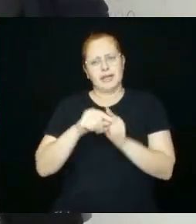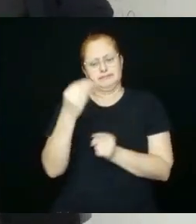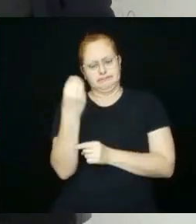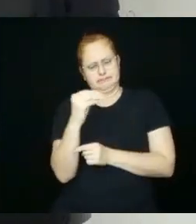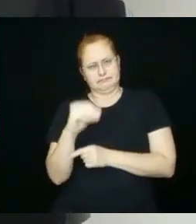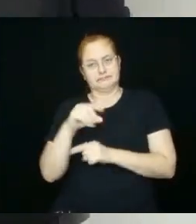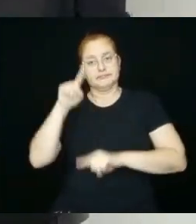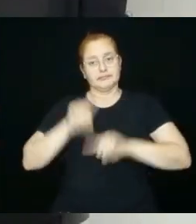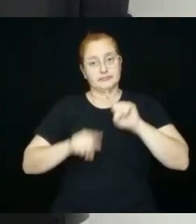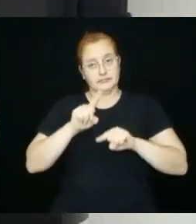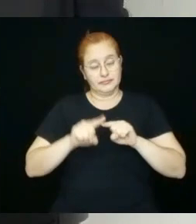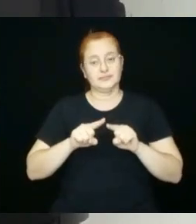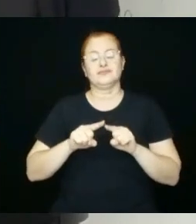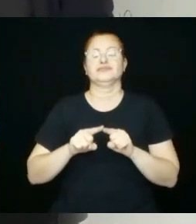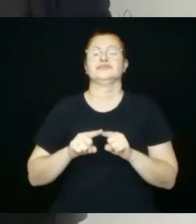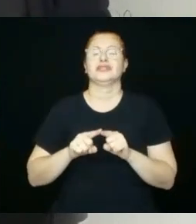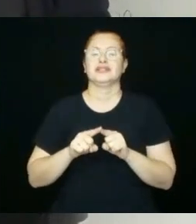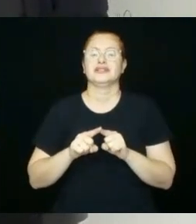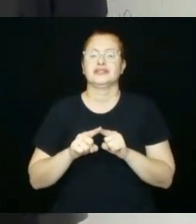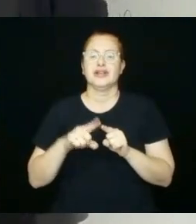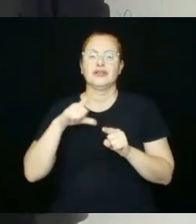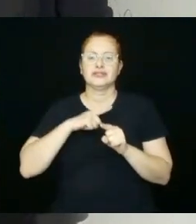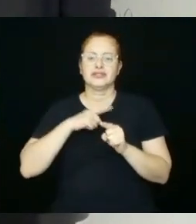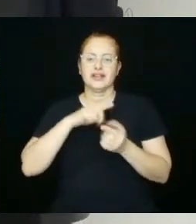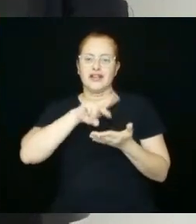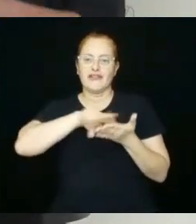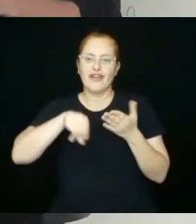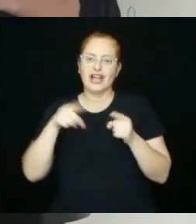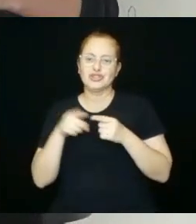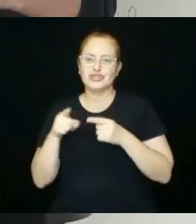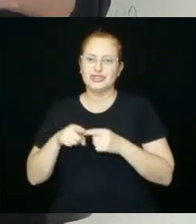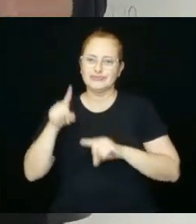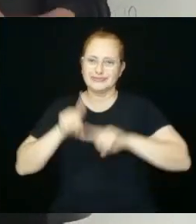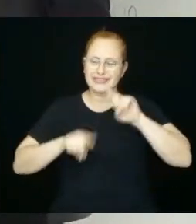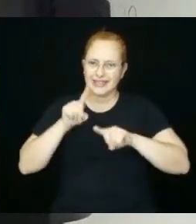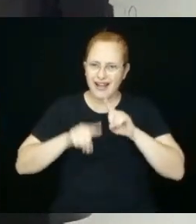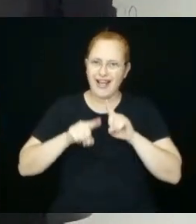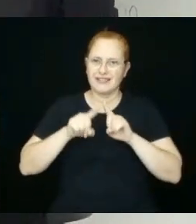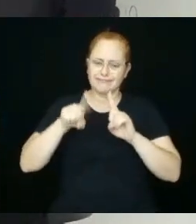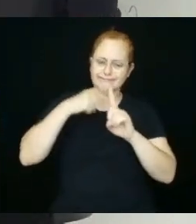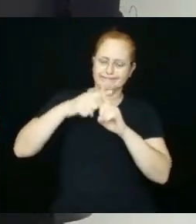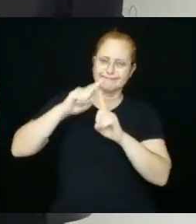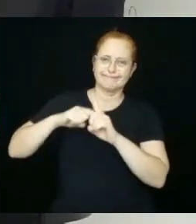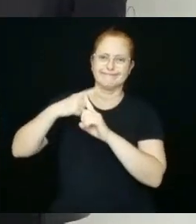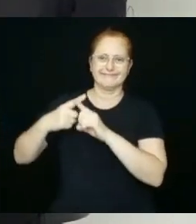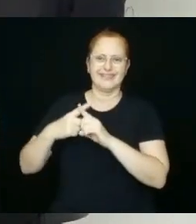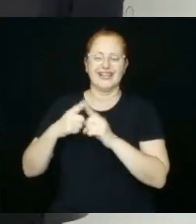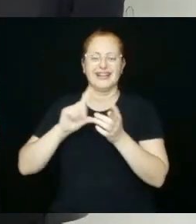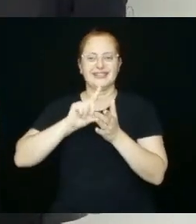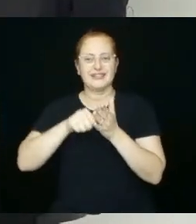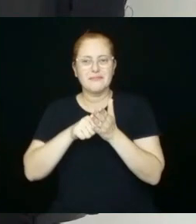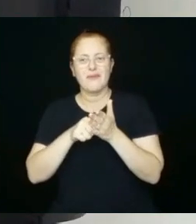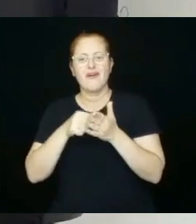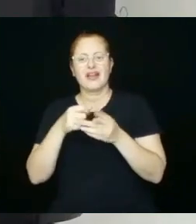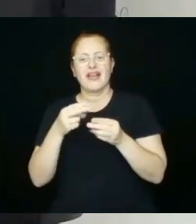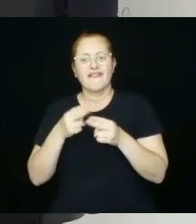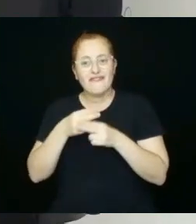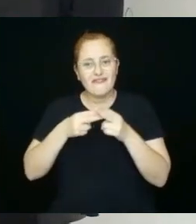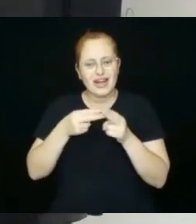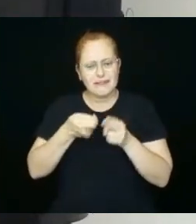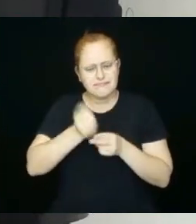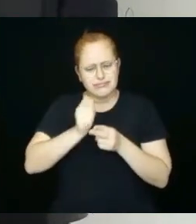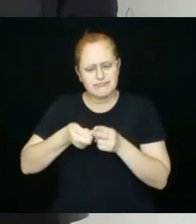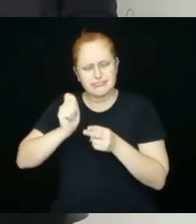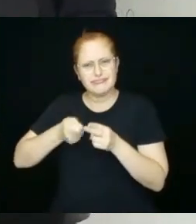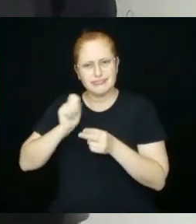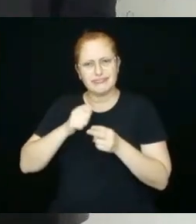material, começa com grafite, bota carvão, oleoso, vai somando e vem a goiva e tira tudo, assim, e tira até a tinta da